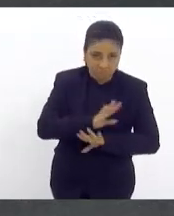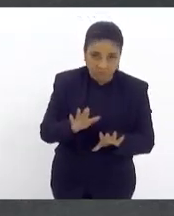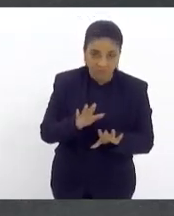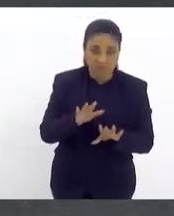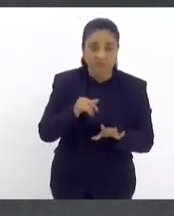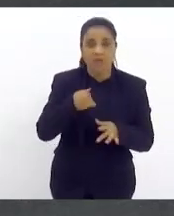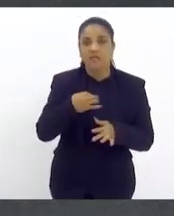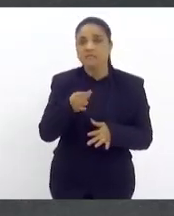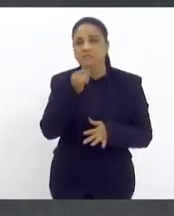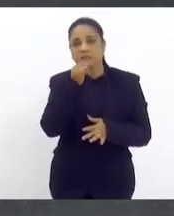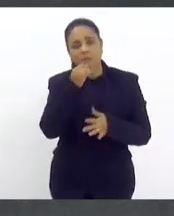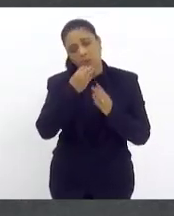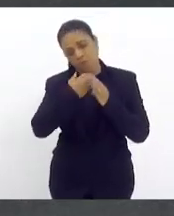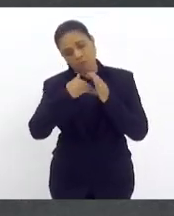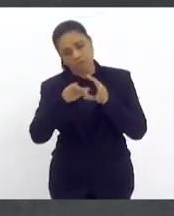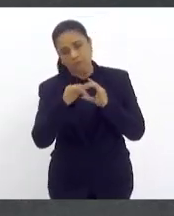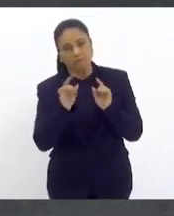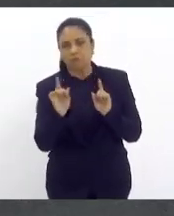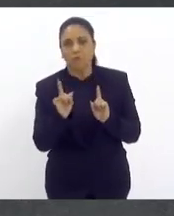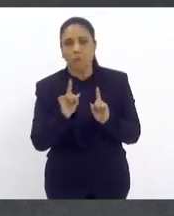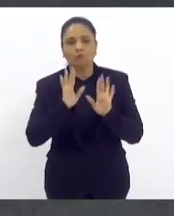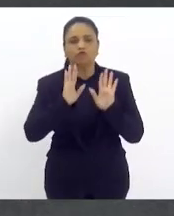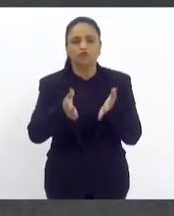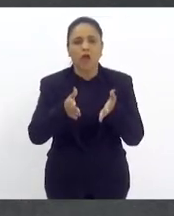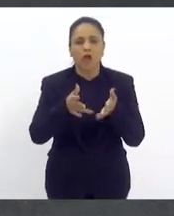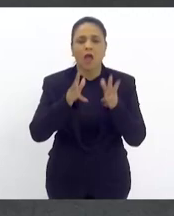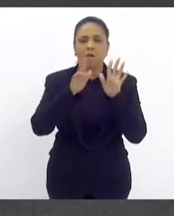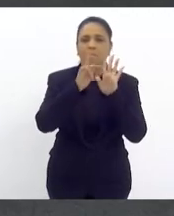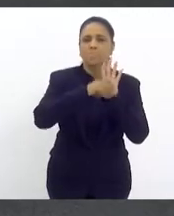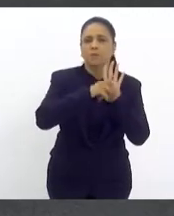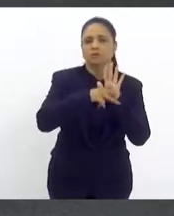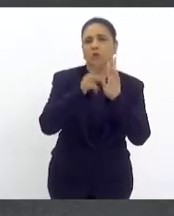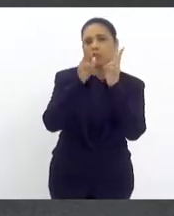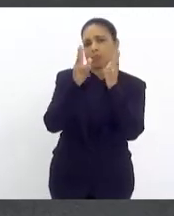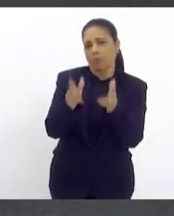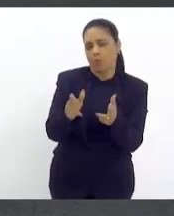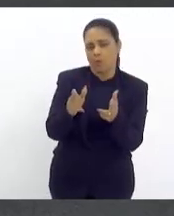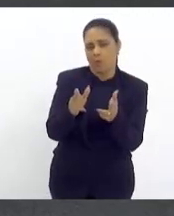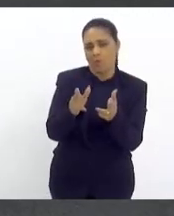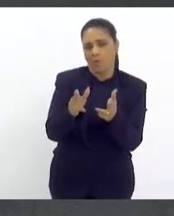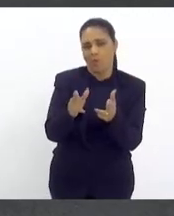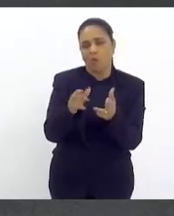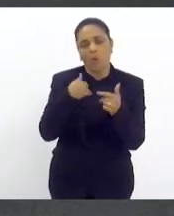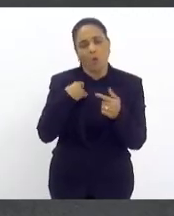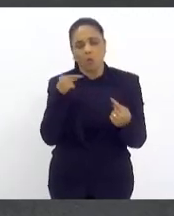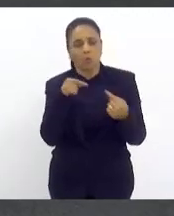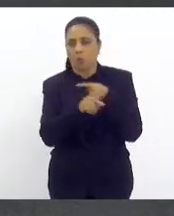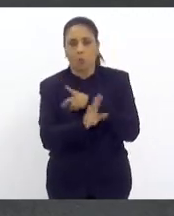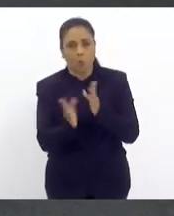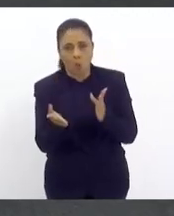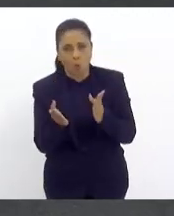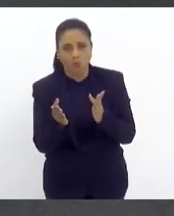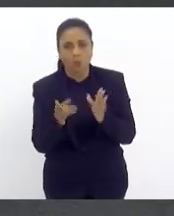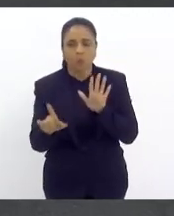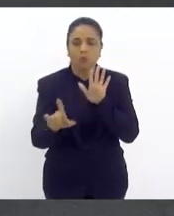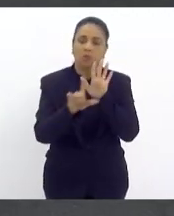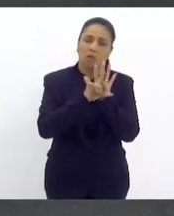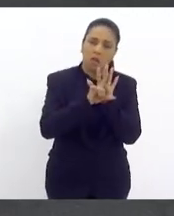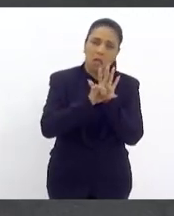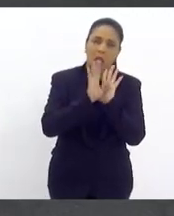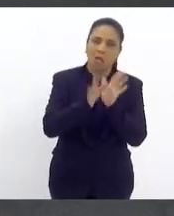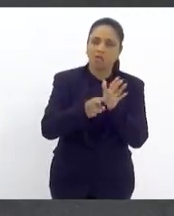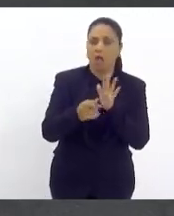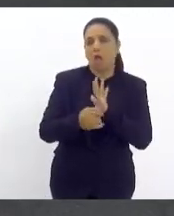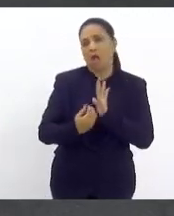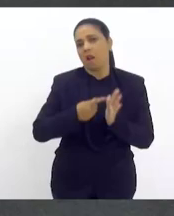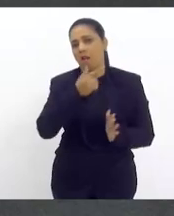enviar essa mensagem porque já existe algo parecido ou porque eu não concordo ou porque tem uma lei federal um